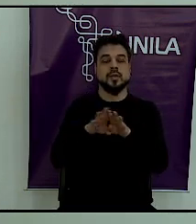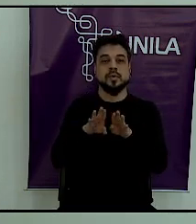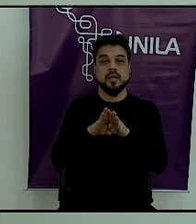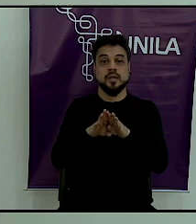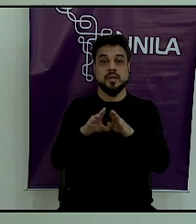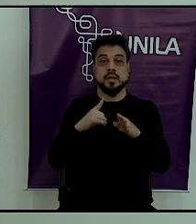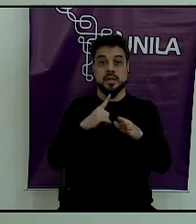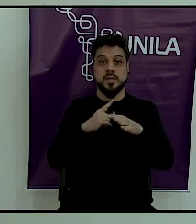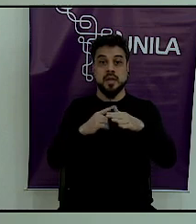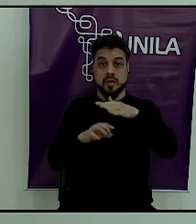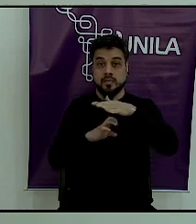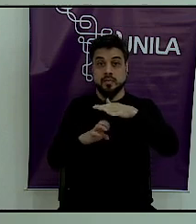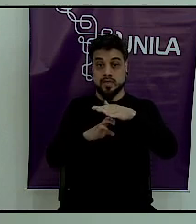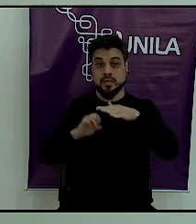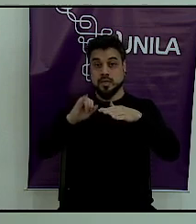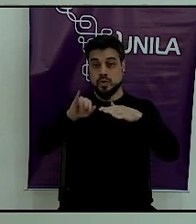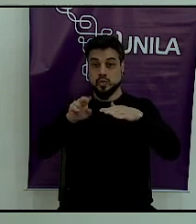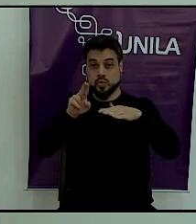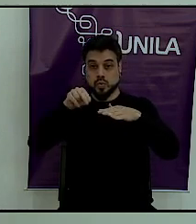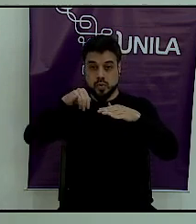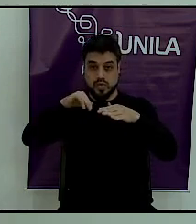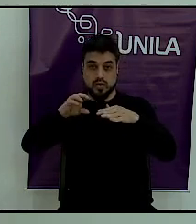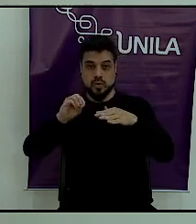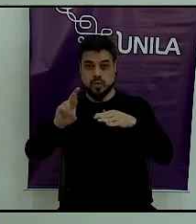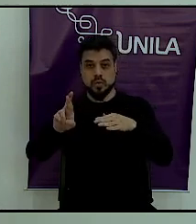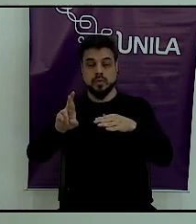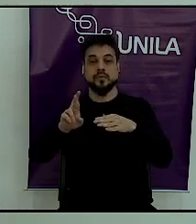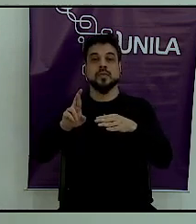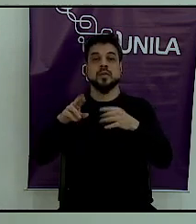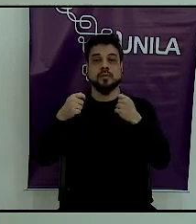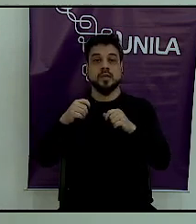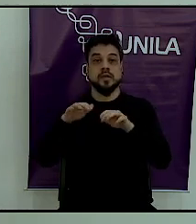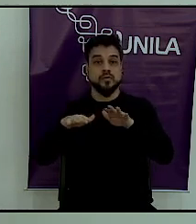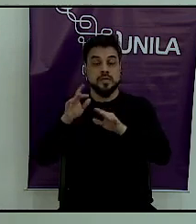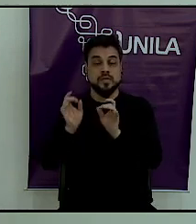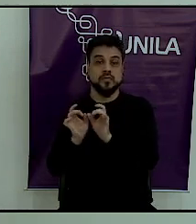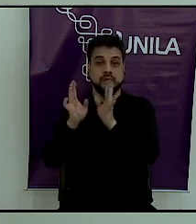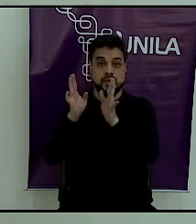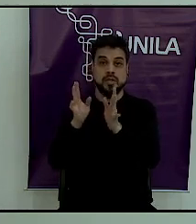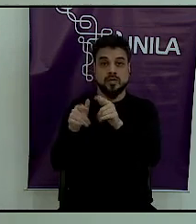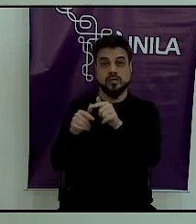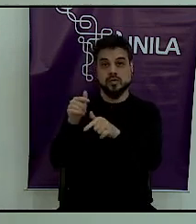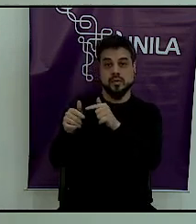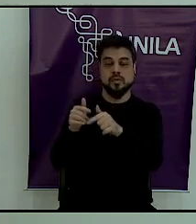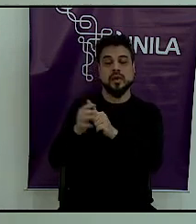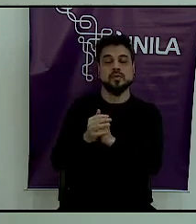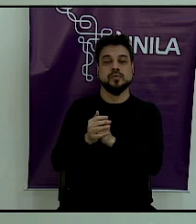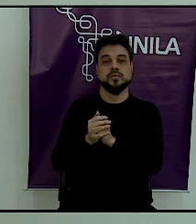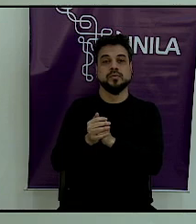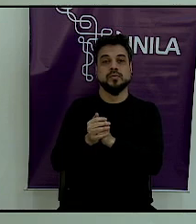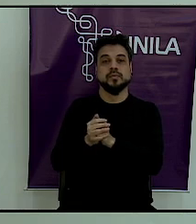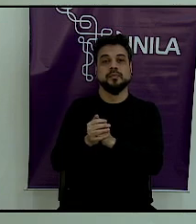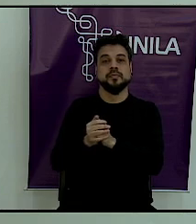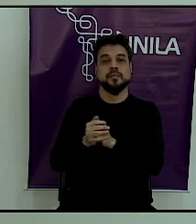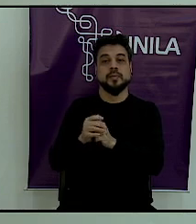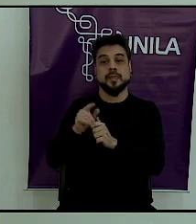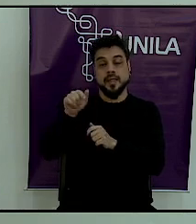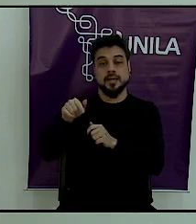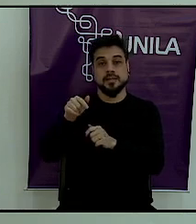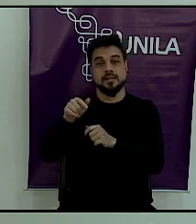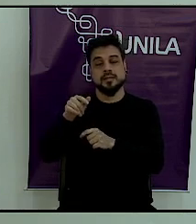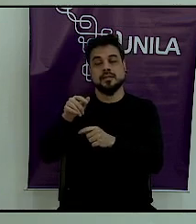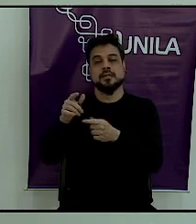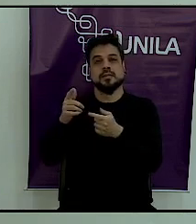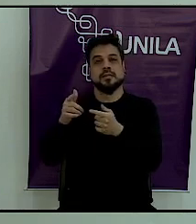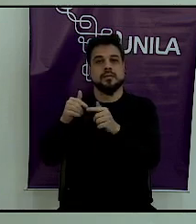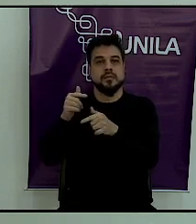dentro do ILATIT, e de vez em quando nós necessitamos vender serviços, né? E parte desses serviços tem a ver